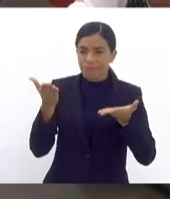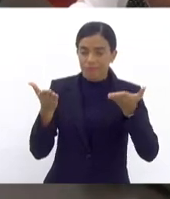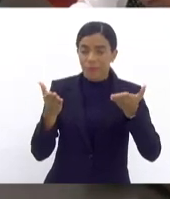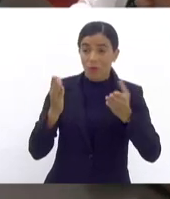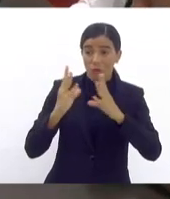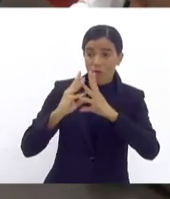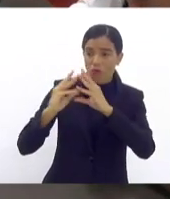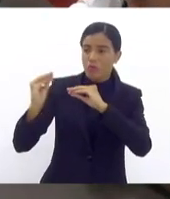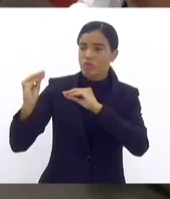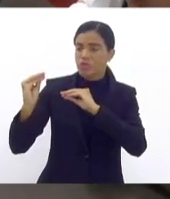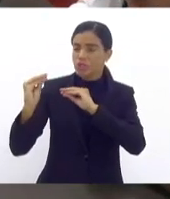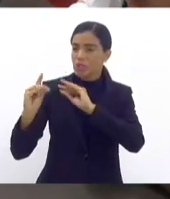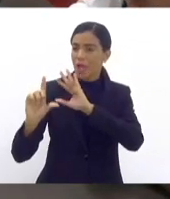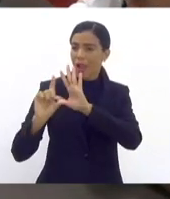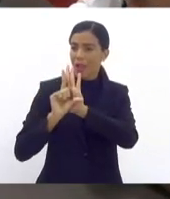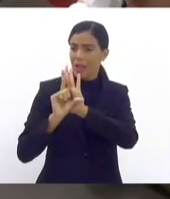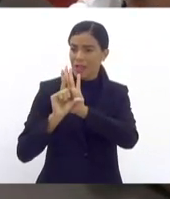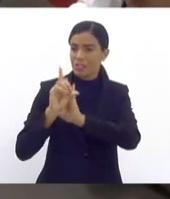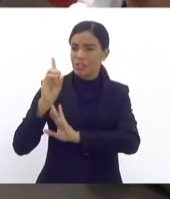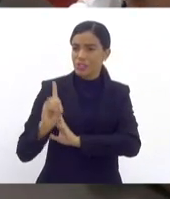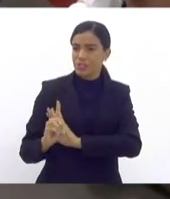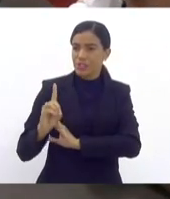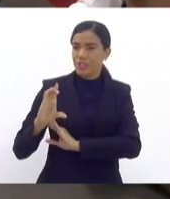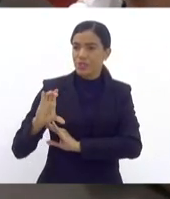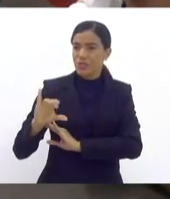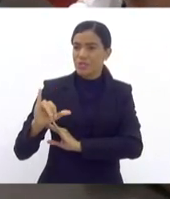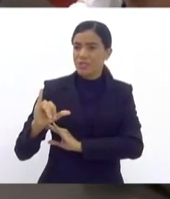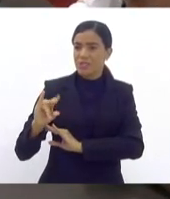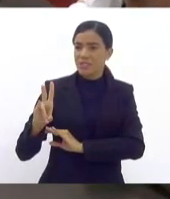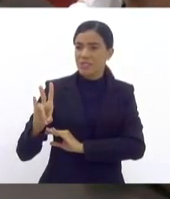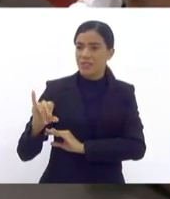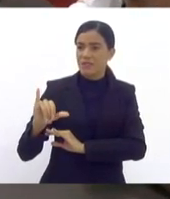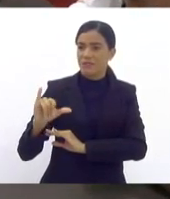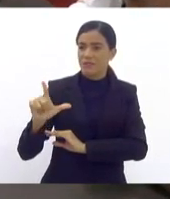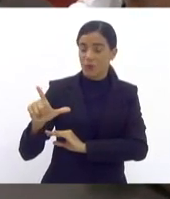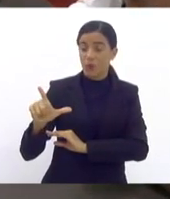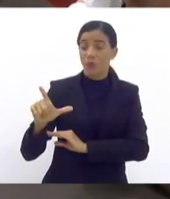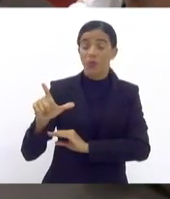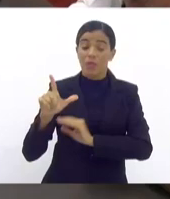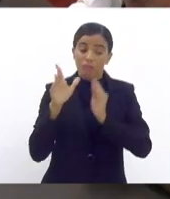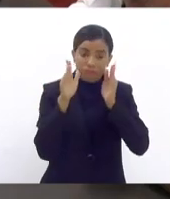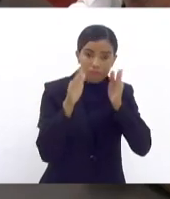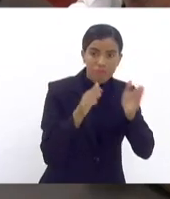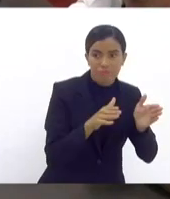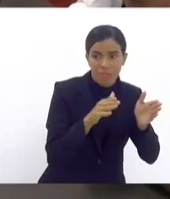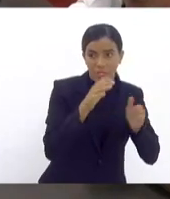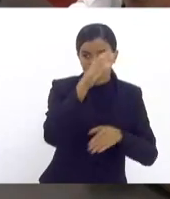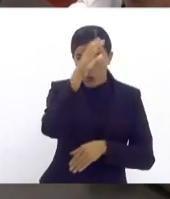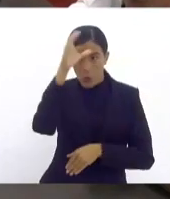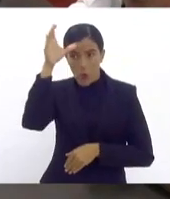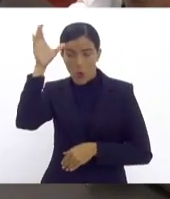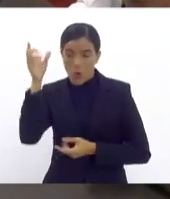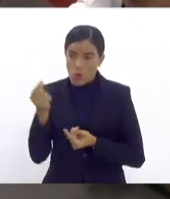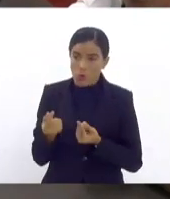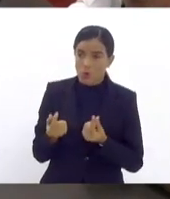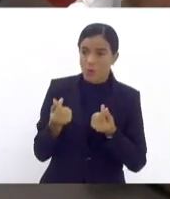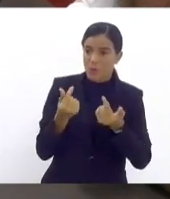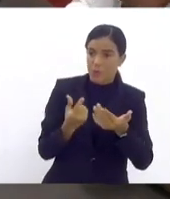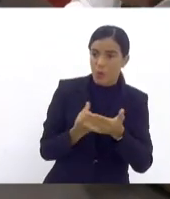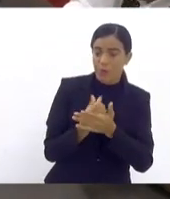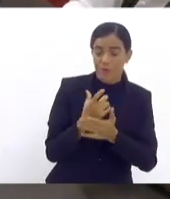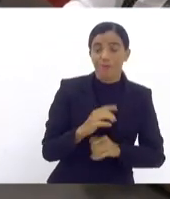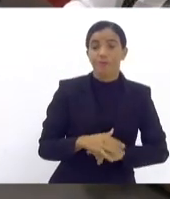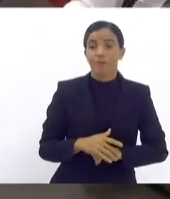legislação sobre direito civil e entrar na seara consumerista. Eu concordo